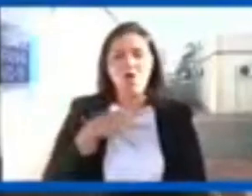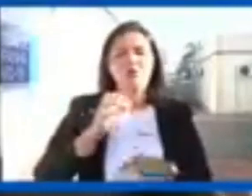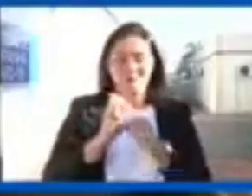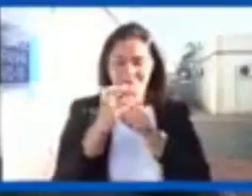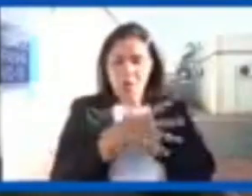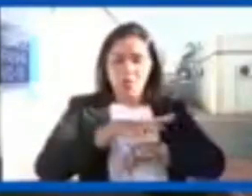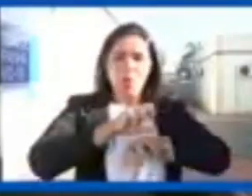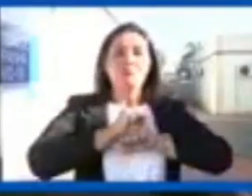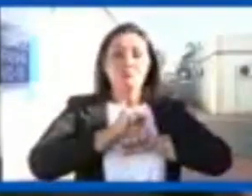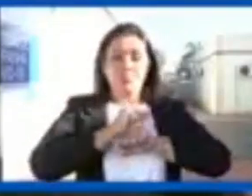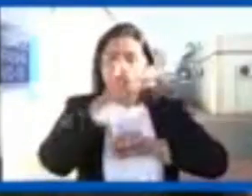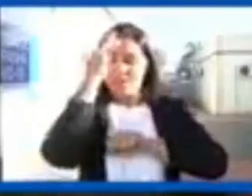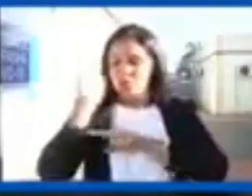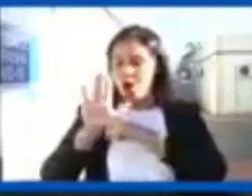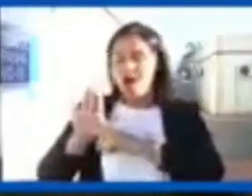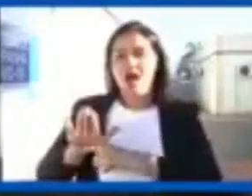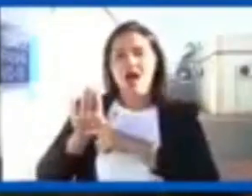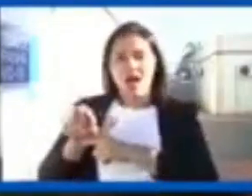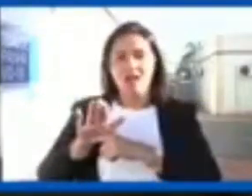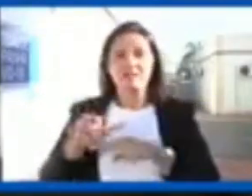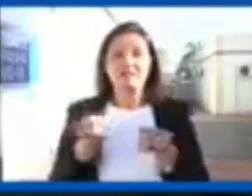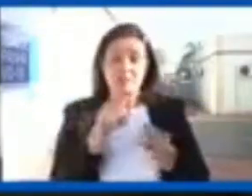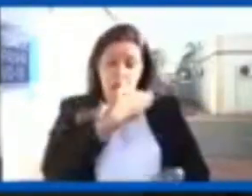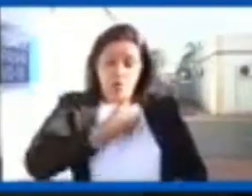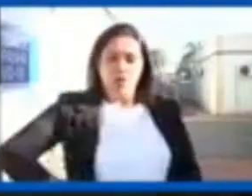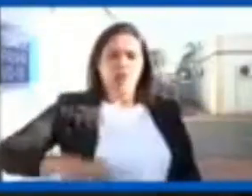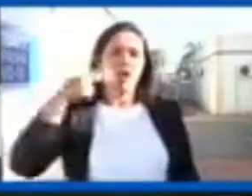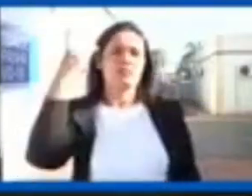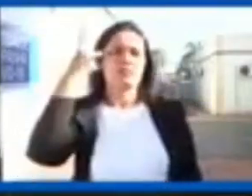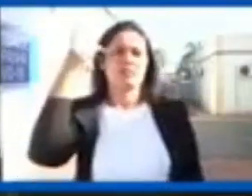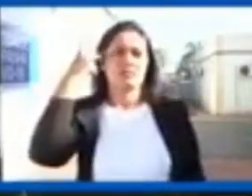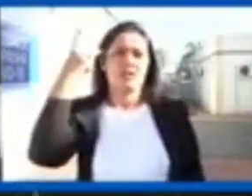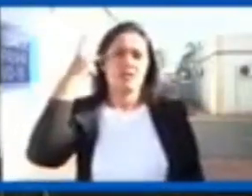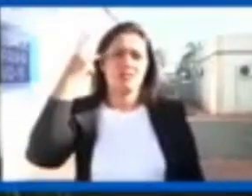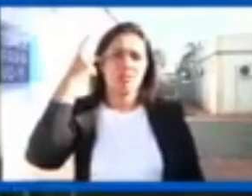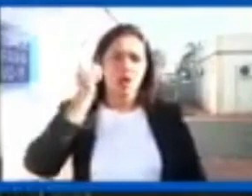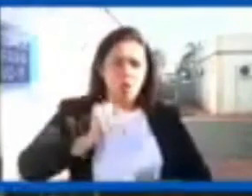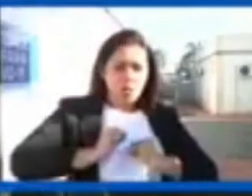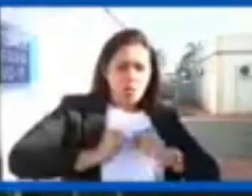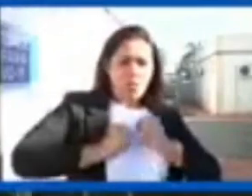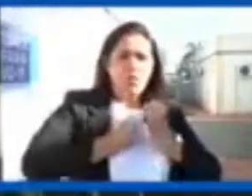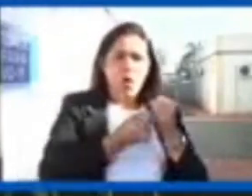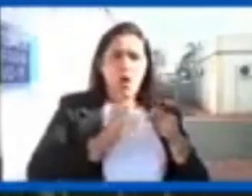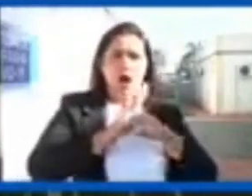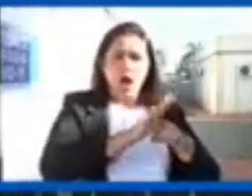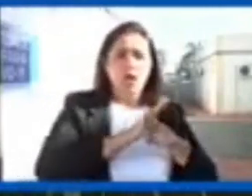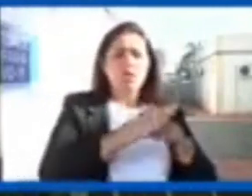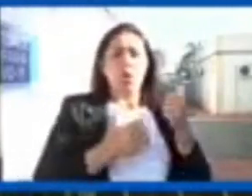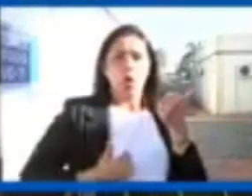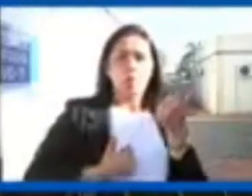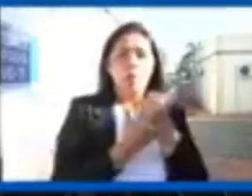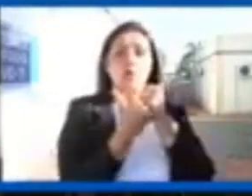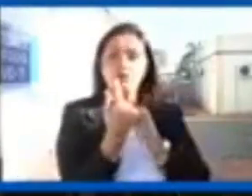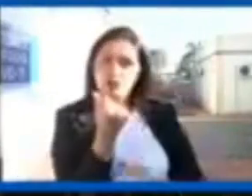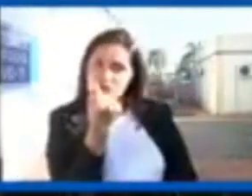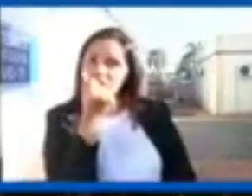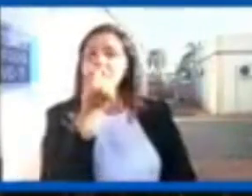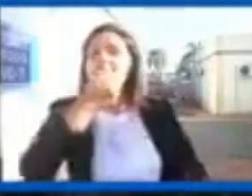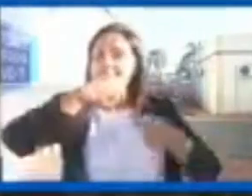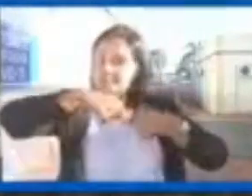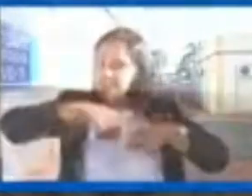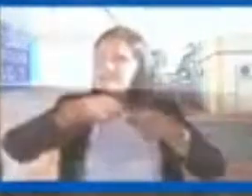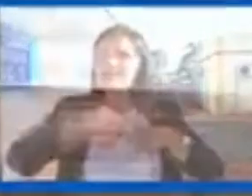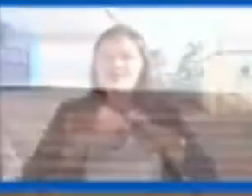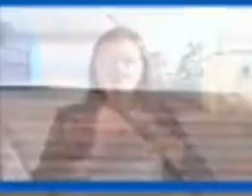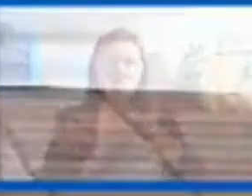agradecemos ao Governo do Estado de São Paulo que também não mediu esforços em nos atender com o custeio deste